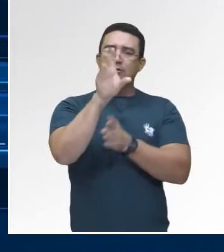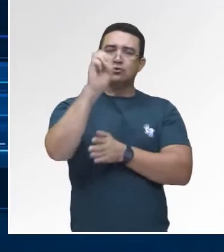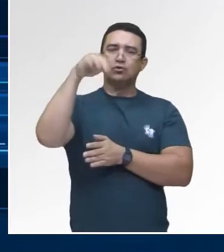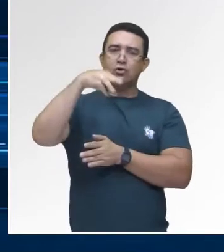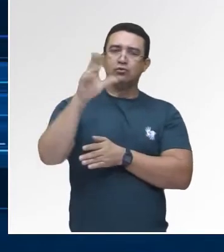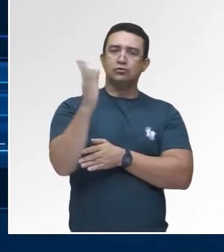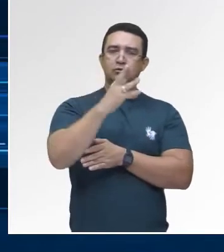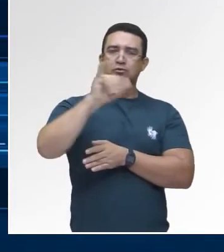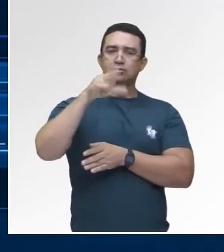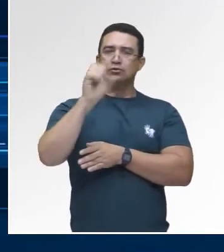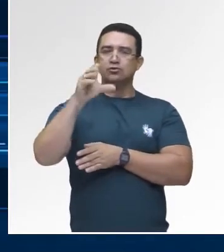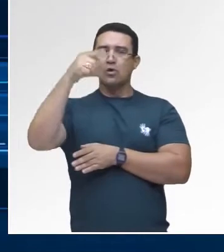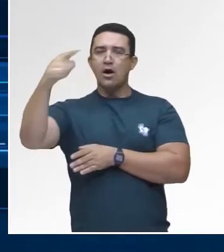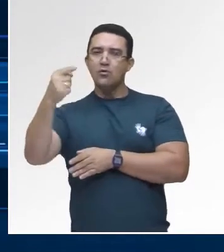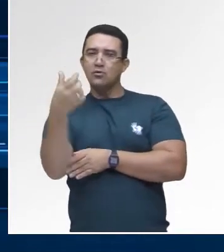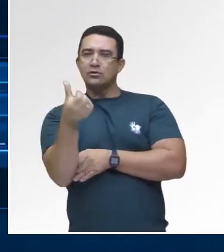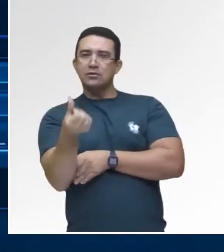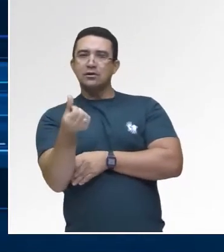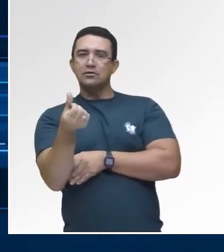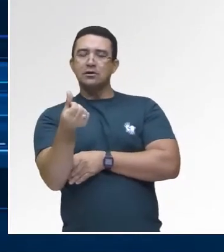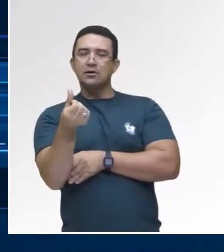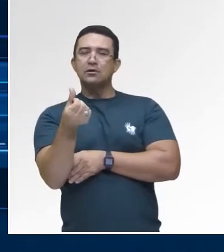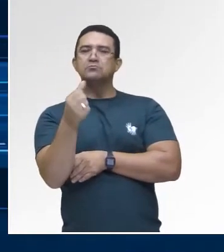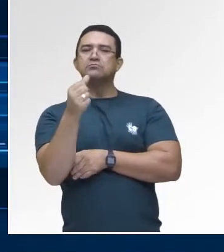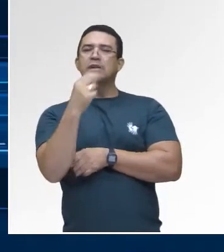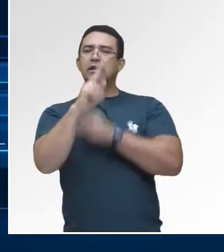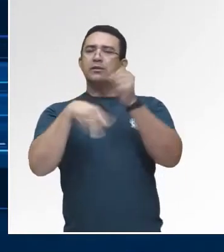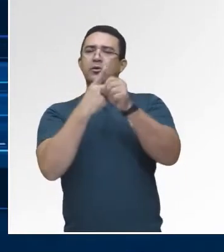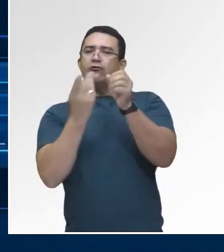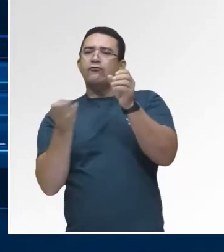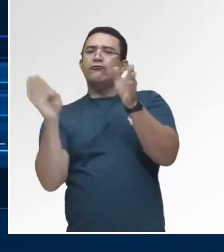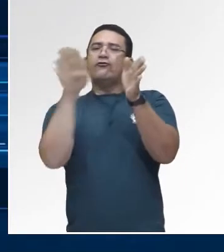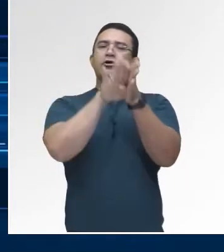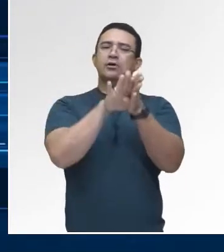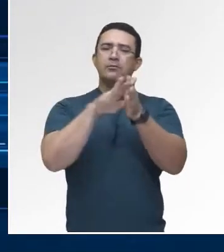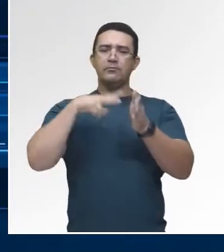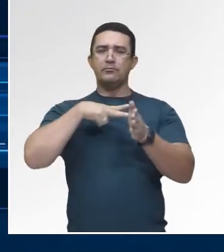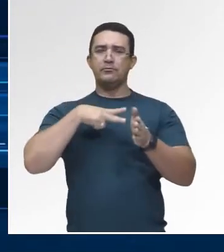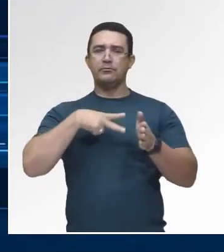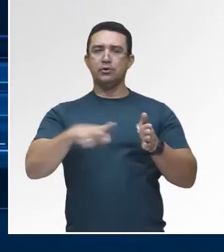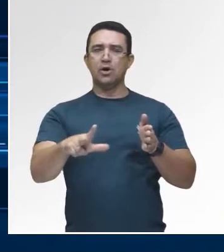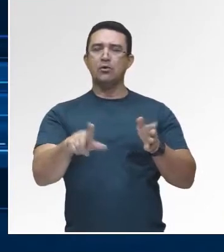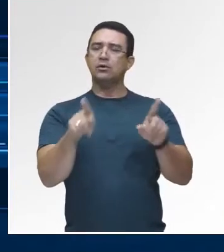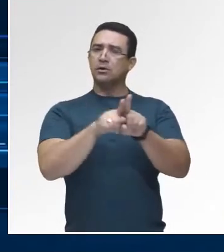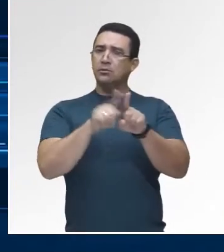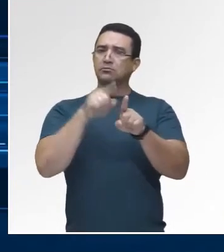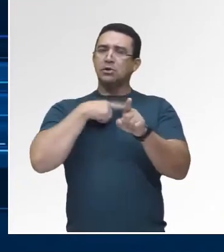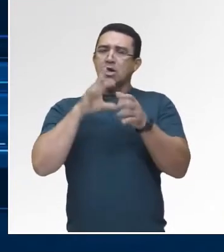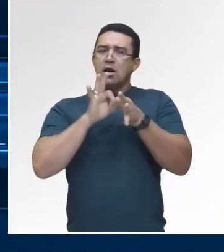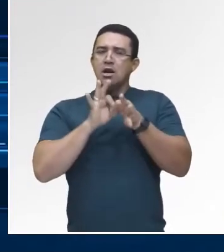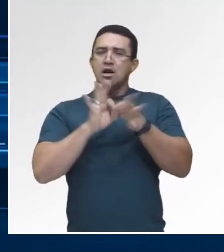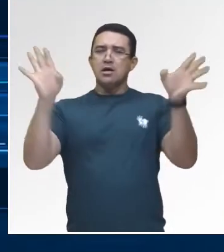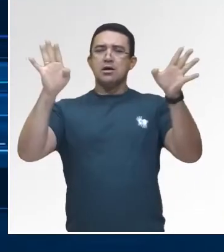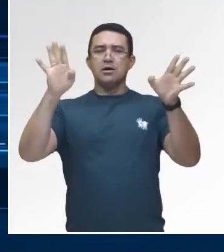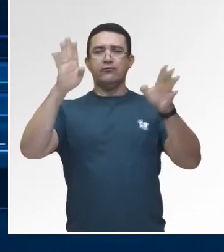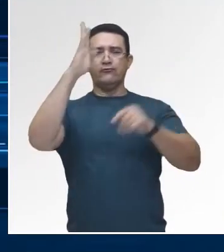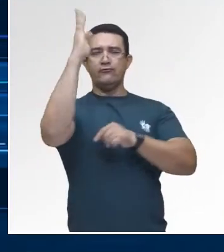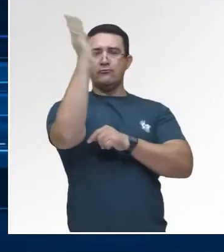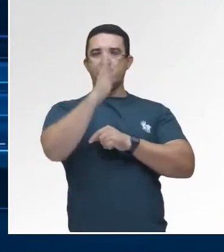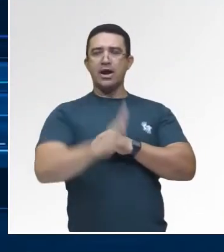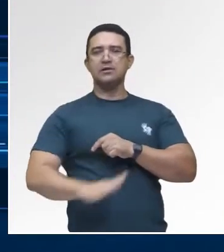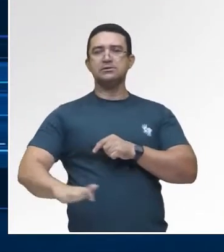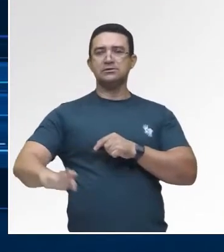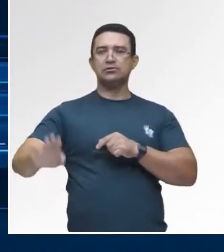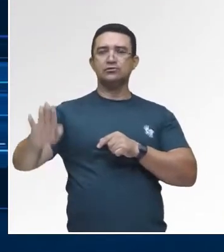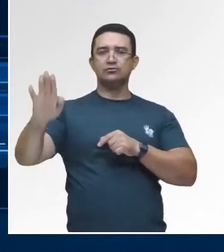ele regressou para Portugal. Houve também a independência do Brasil, olha só, a independência do Brasil que